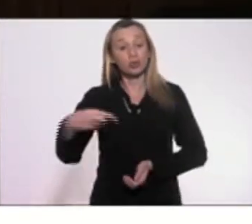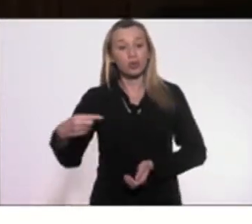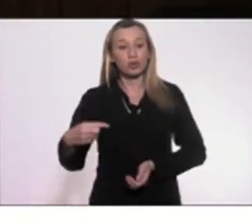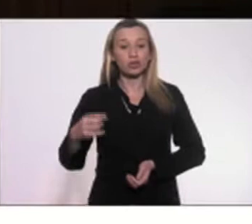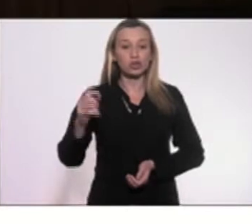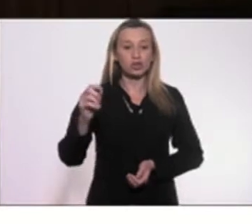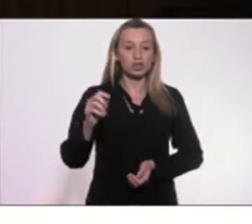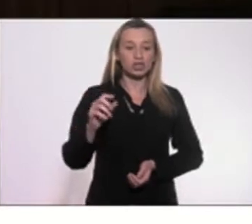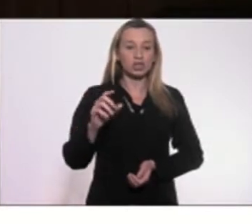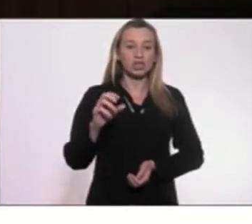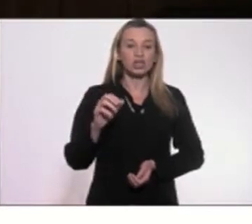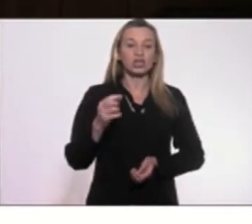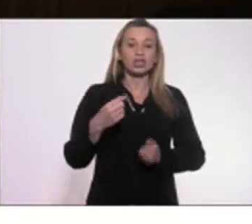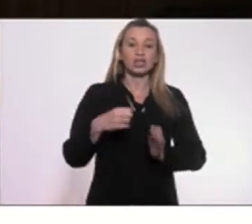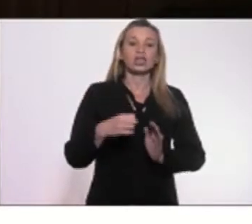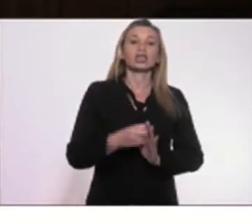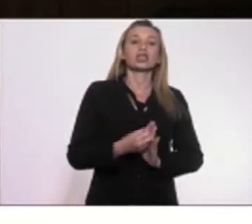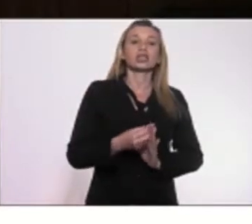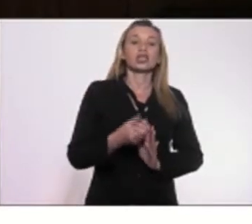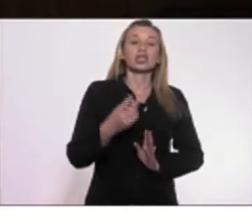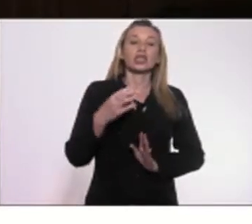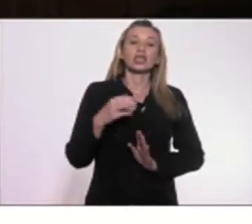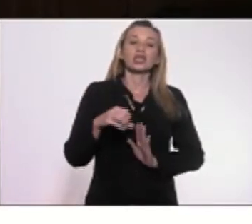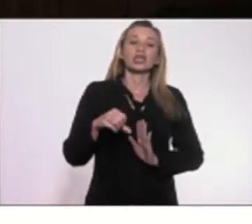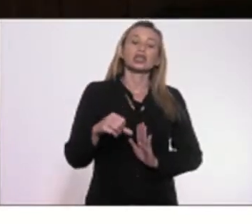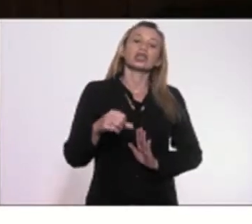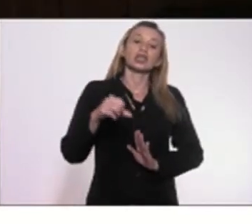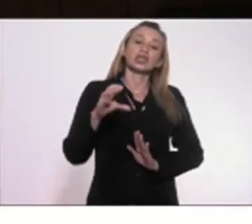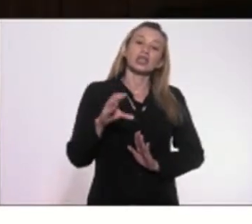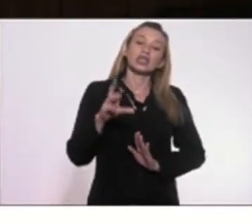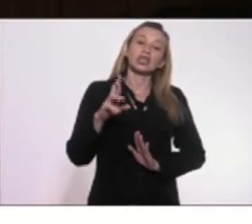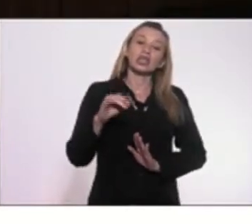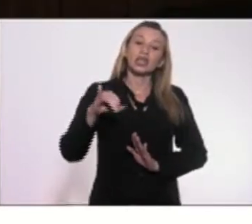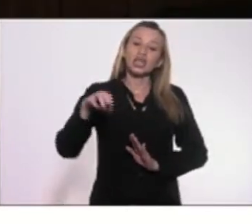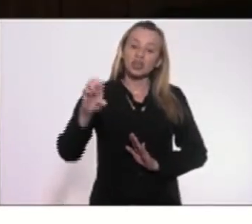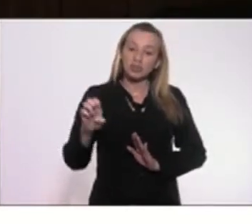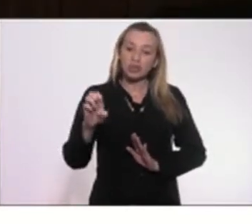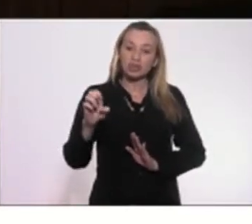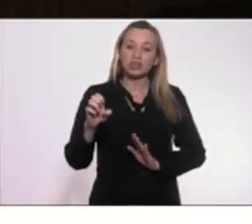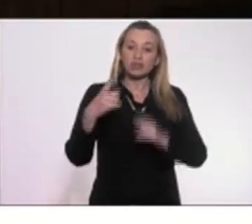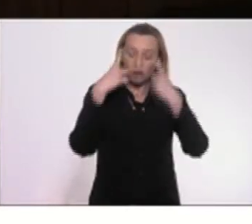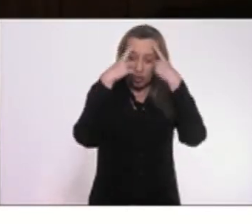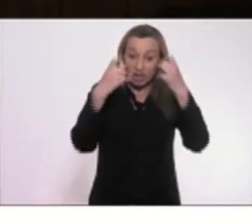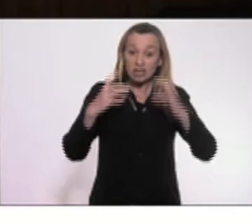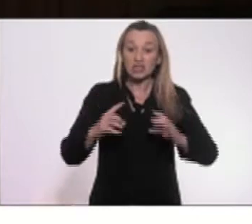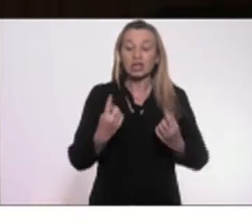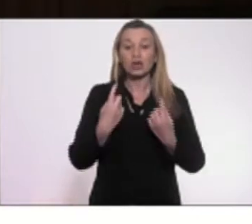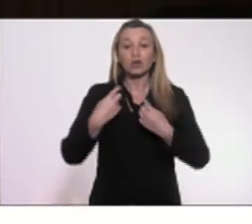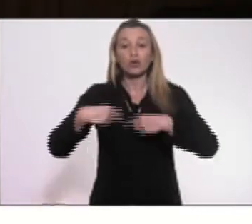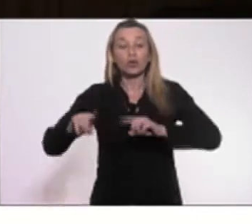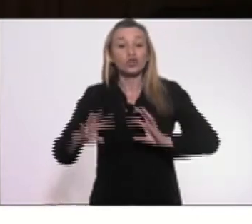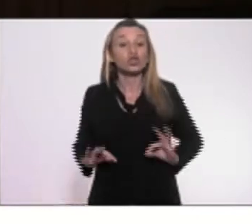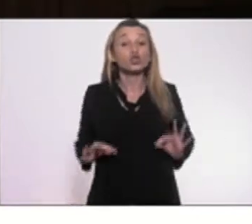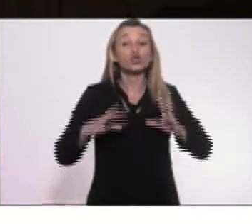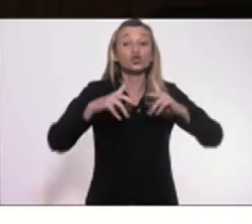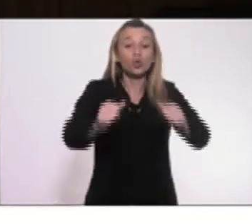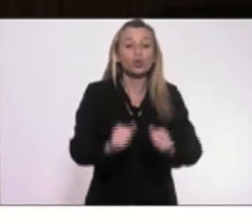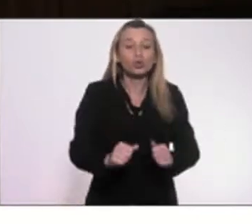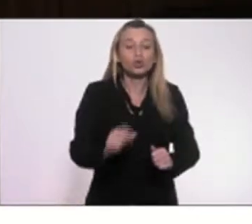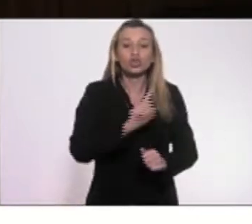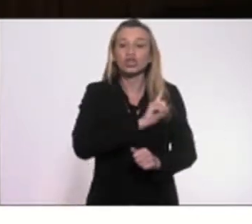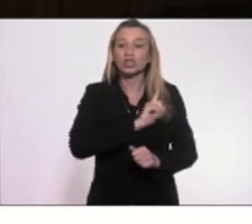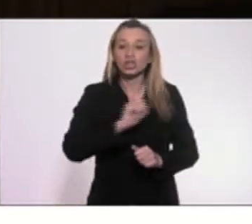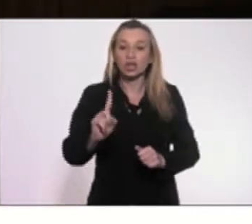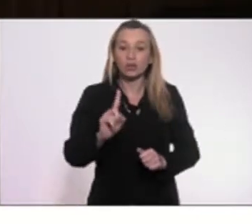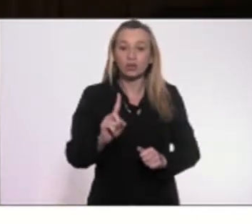chibata, crime, violência contra todos que não